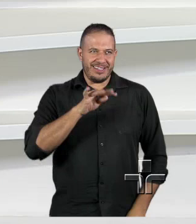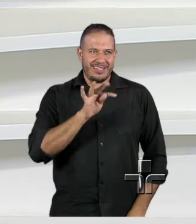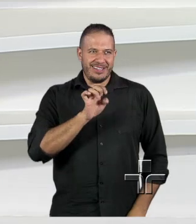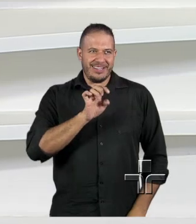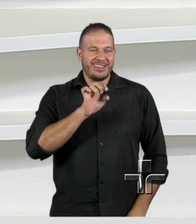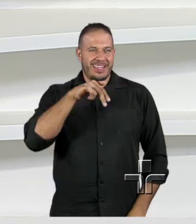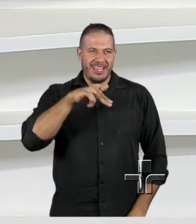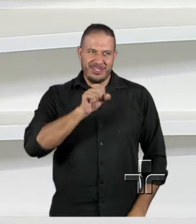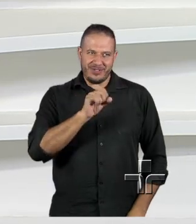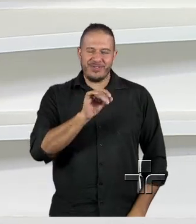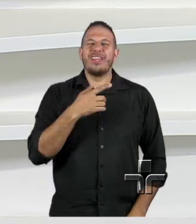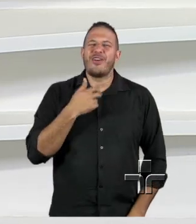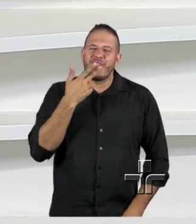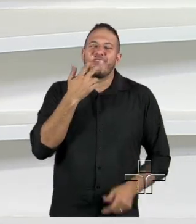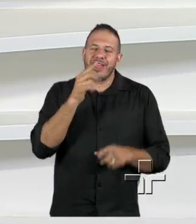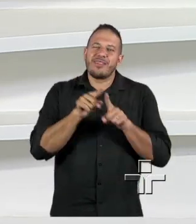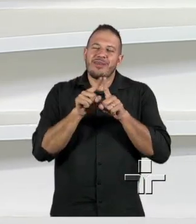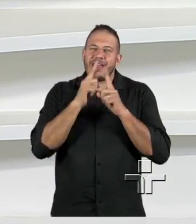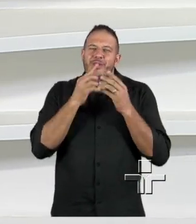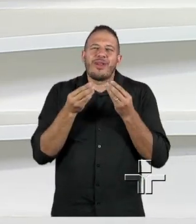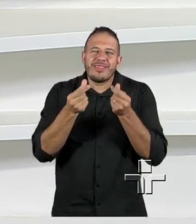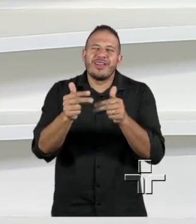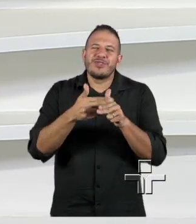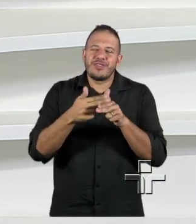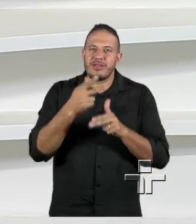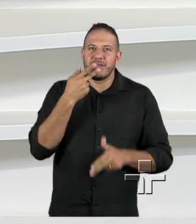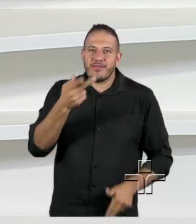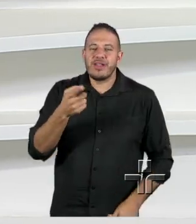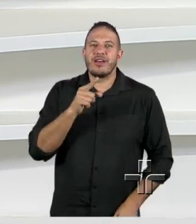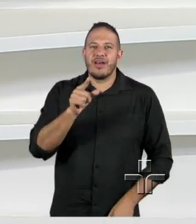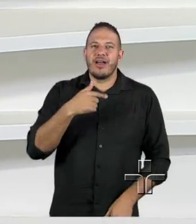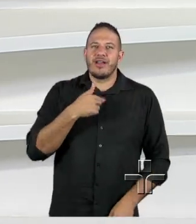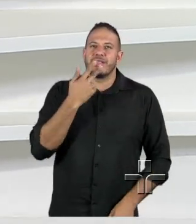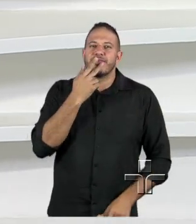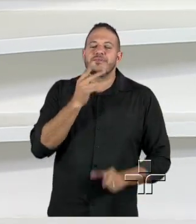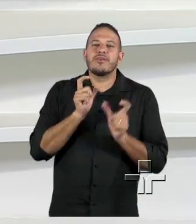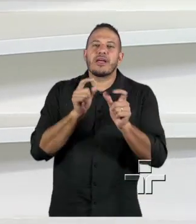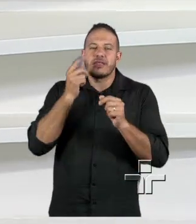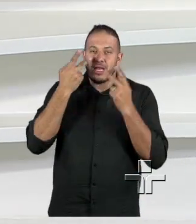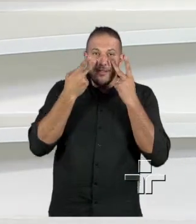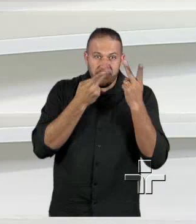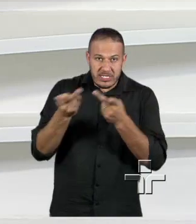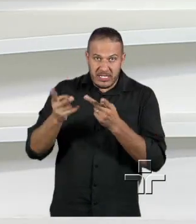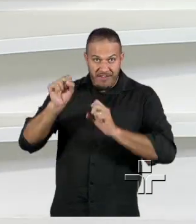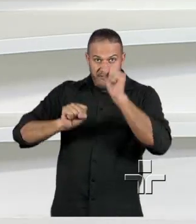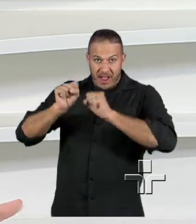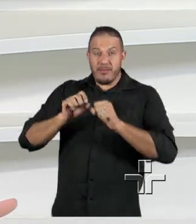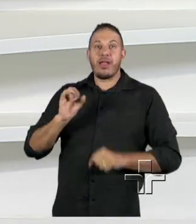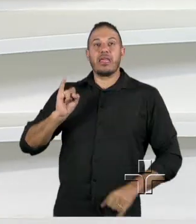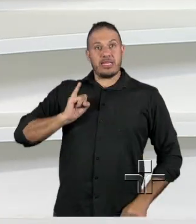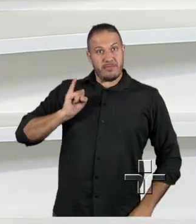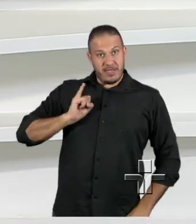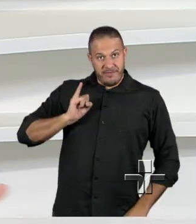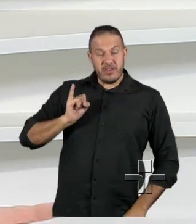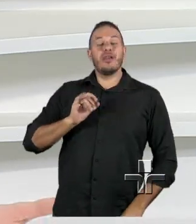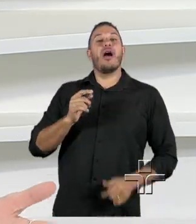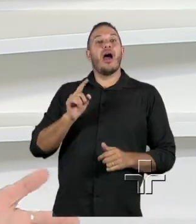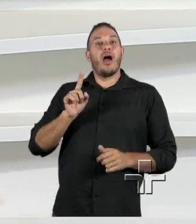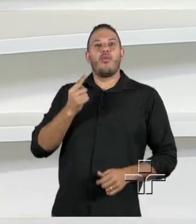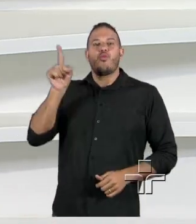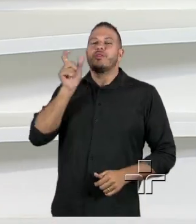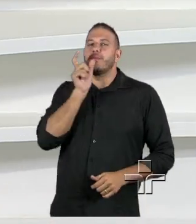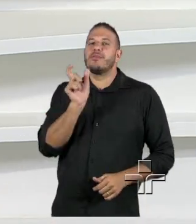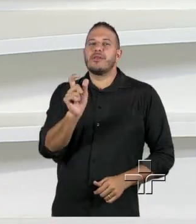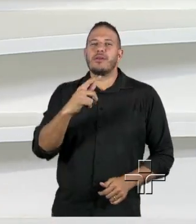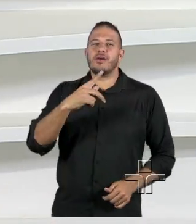de qualidade de chocolate também, mas antes você usou uma palavra respondendo ao Poit, low profile. E quem visita ali a fábrica em Itapevi, a última palavra que você pensa é low profile.